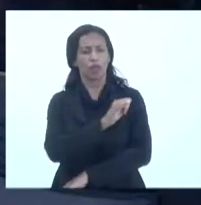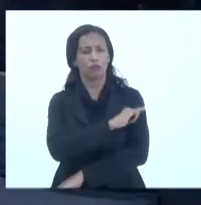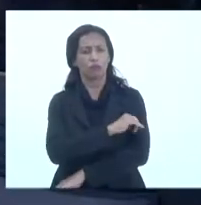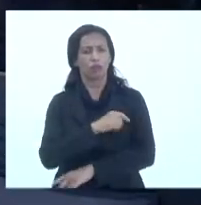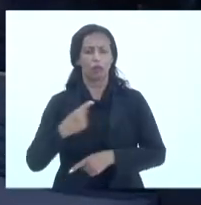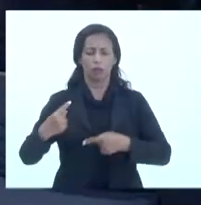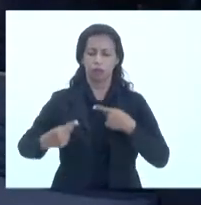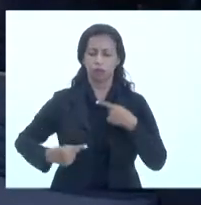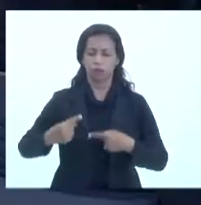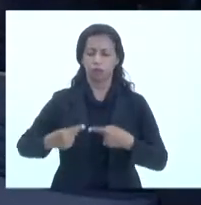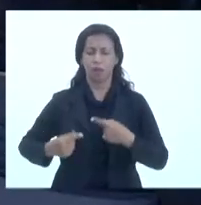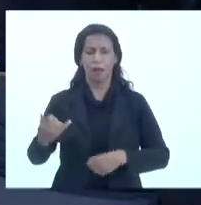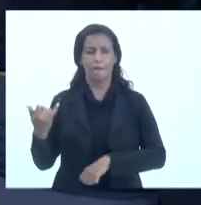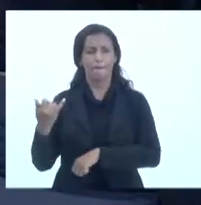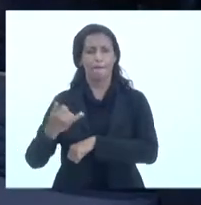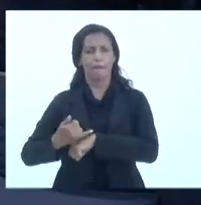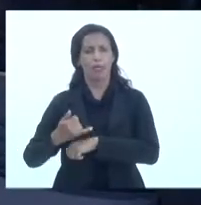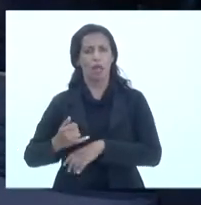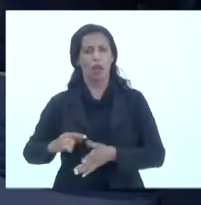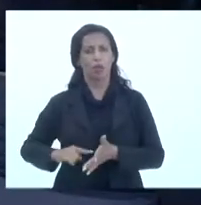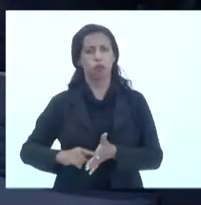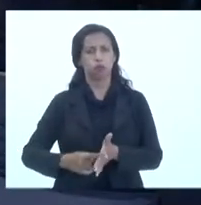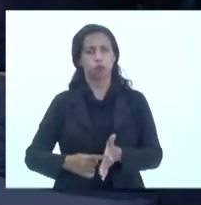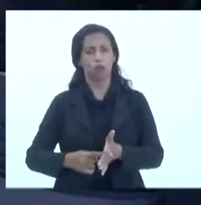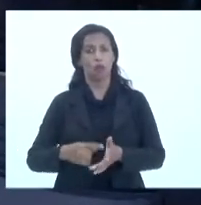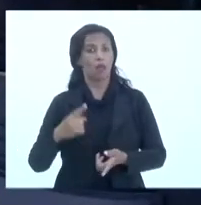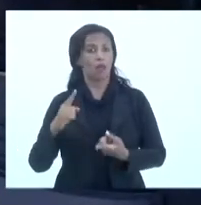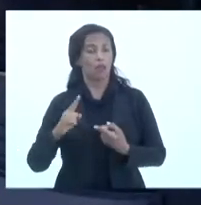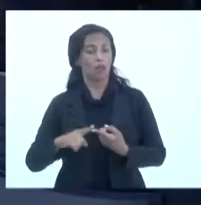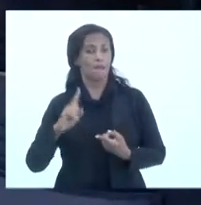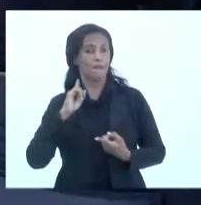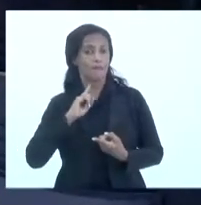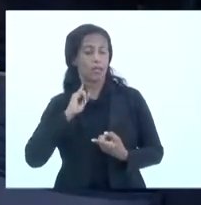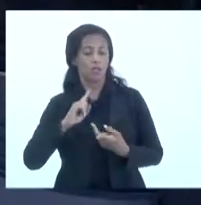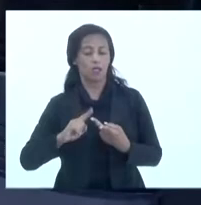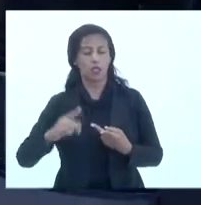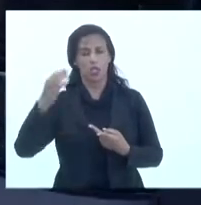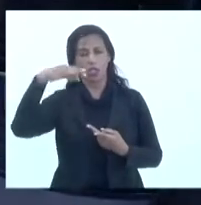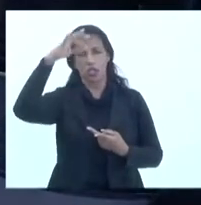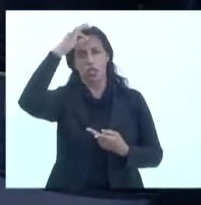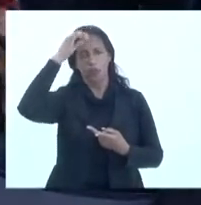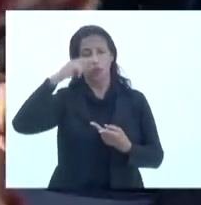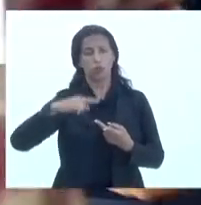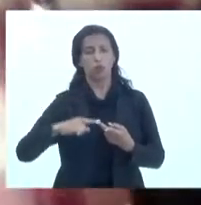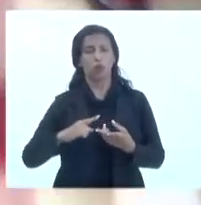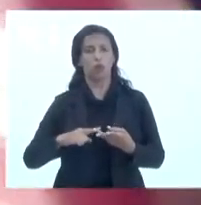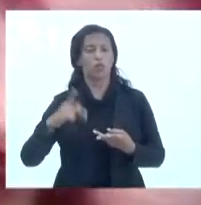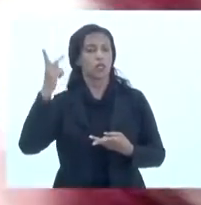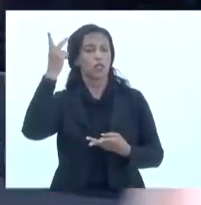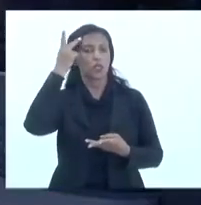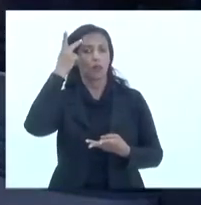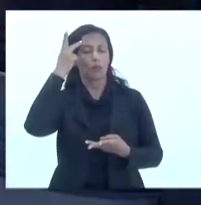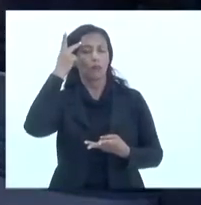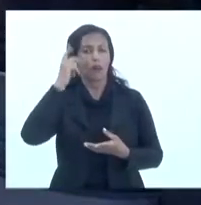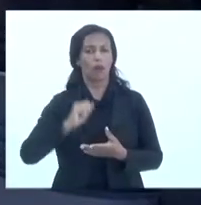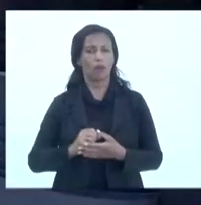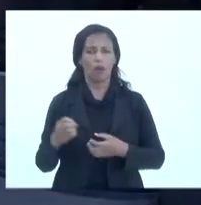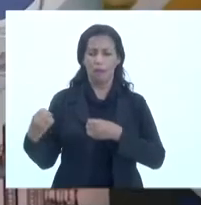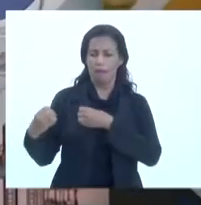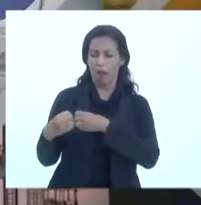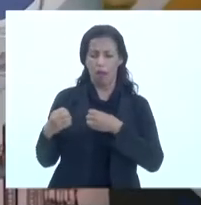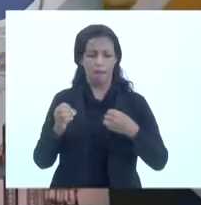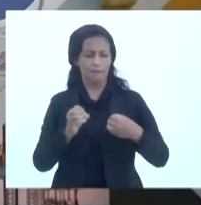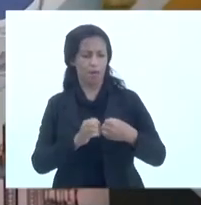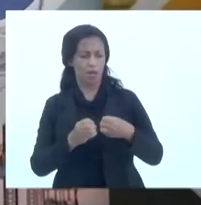competitividade metalmecânica. Hoje nós temos Minas, Espírito Santo, São Paulo, estados lado a lado ao